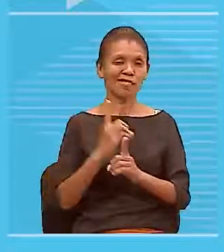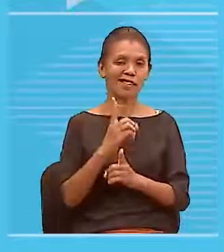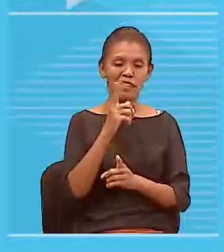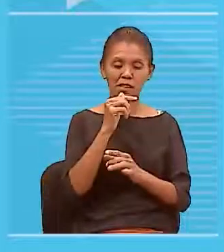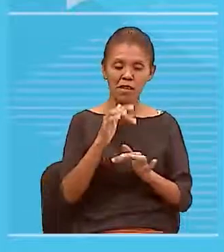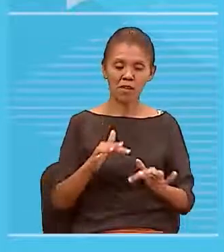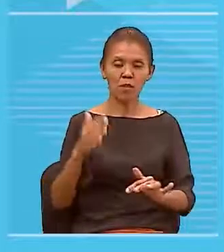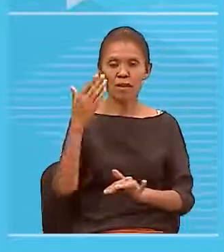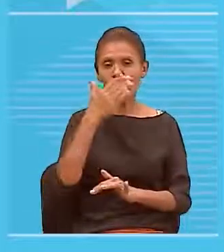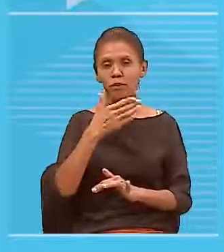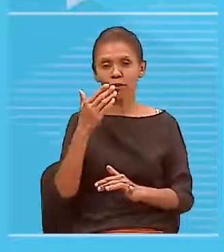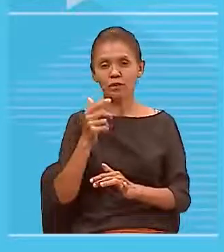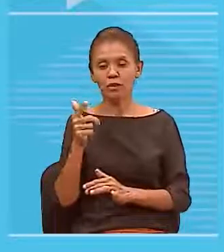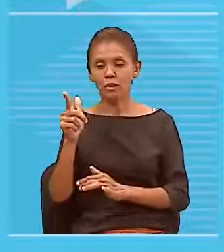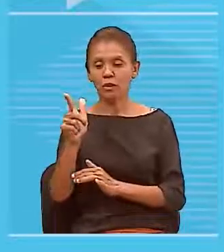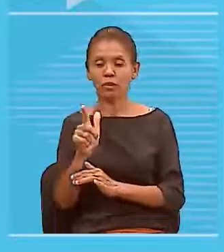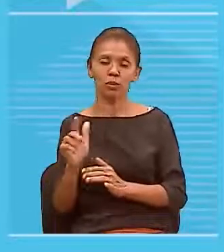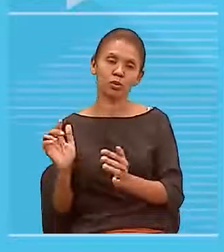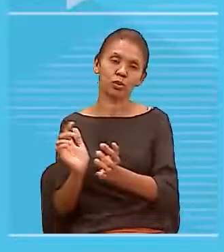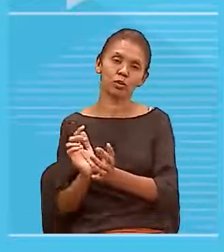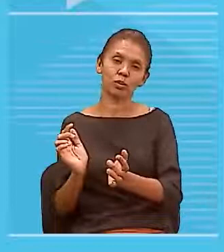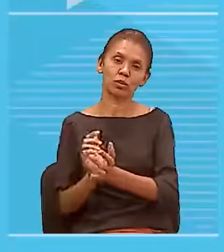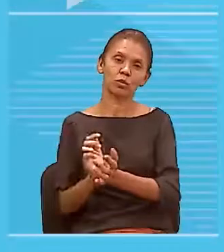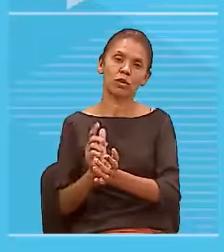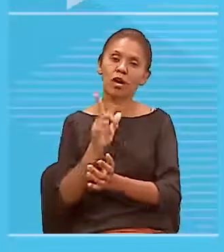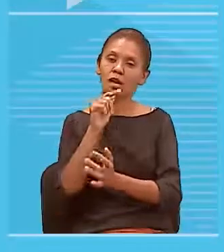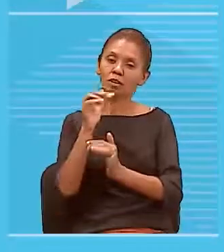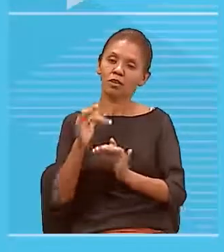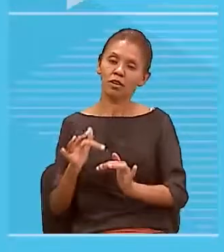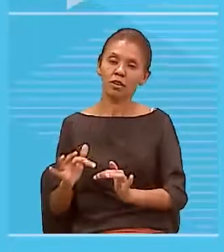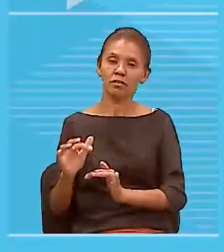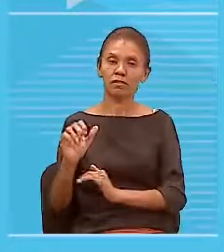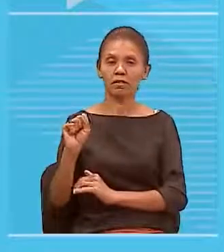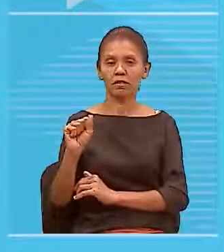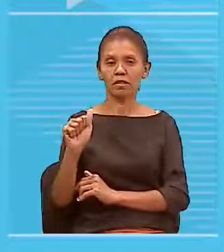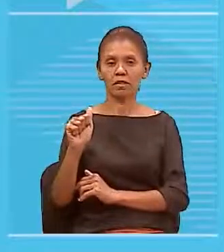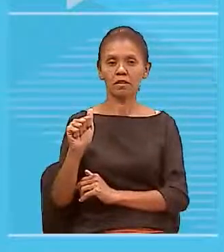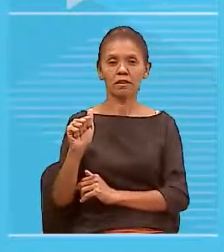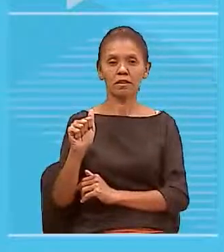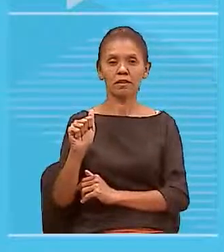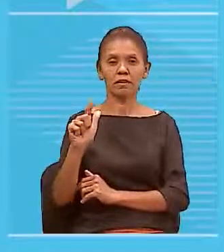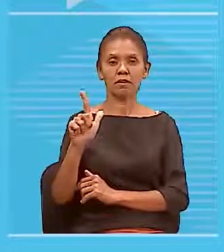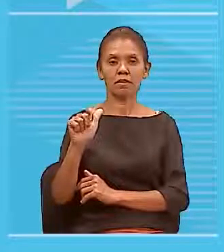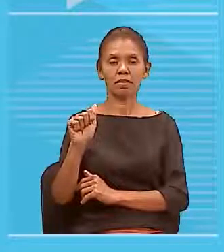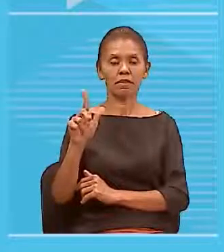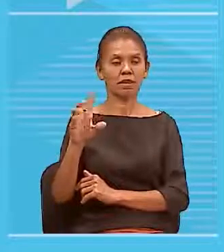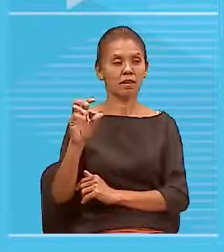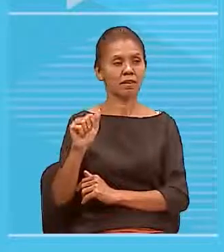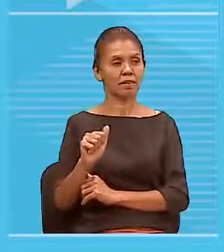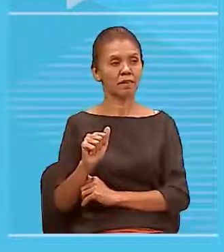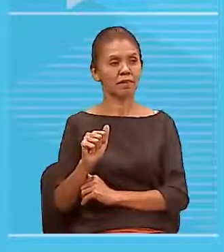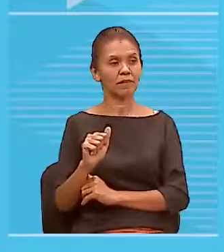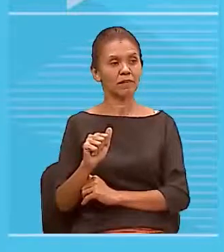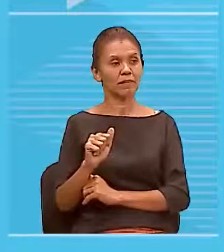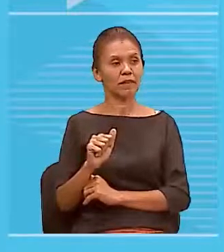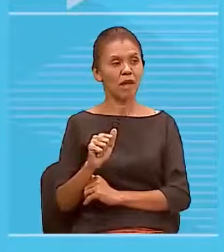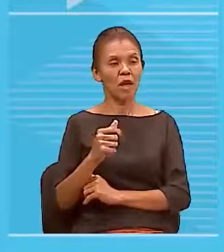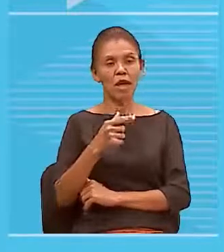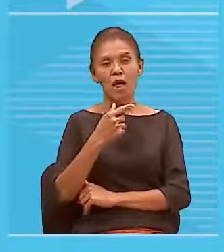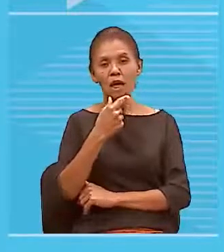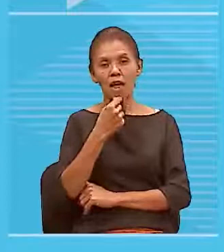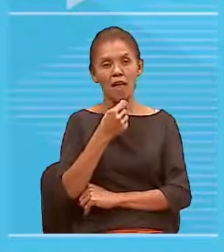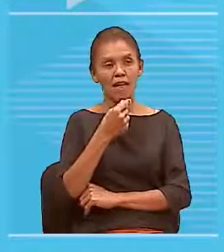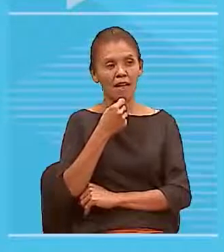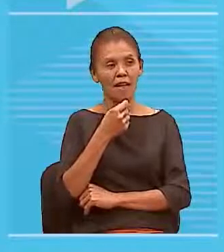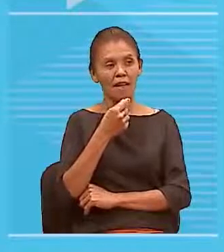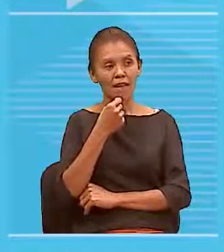bicho de água salgada é muito difícil viver na água doce, não consegue, né? Um dia desse meu filho pediu, mãe, compra um peixinho igual o Nemo